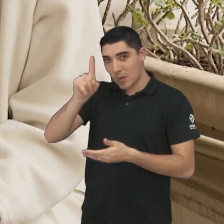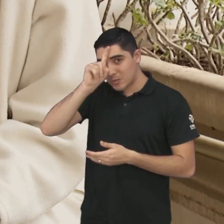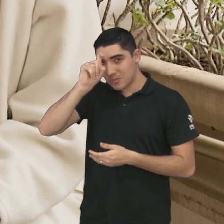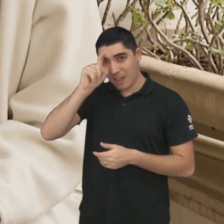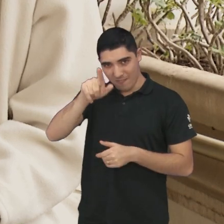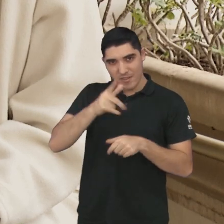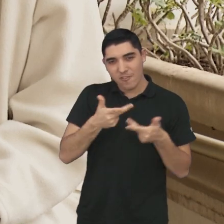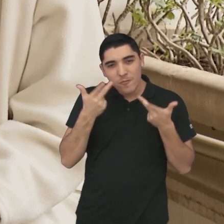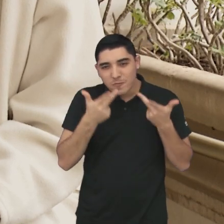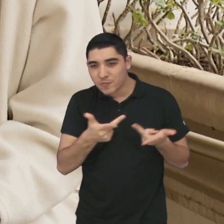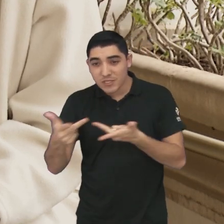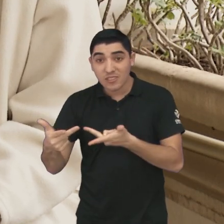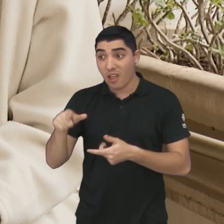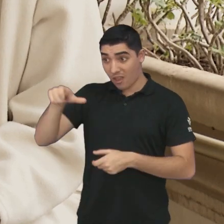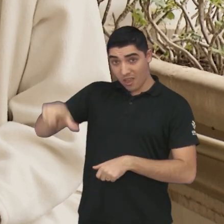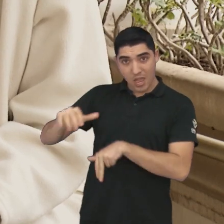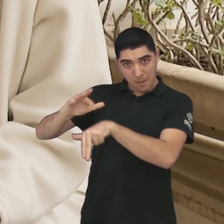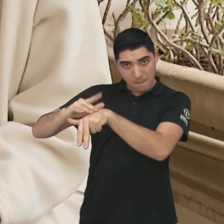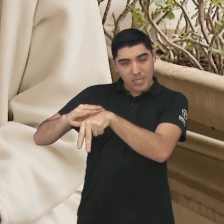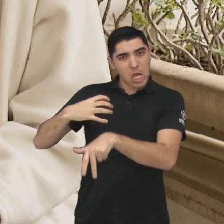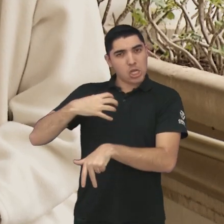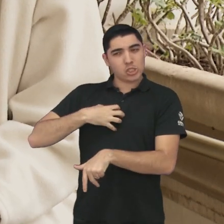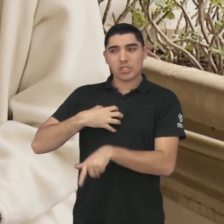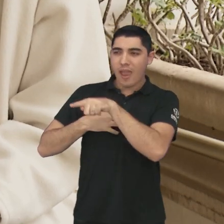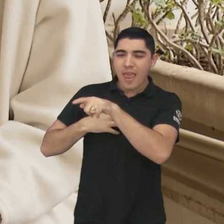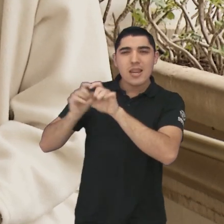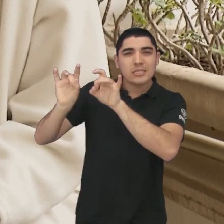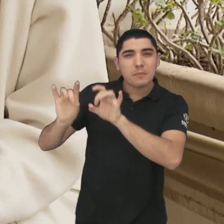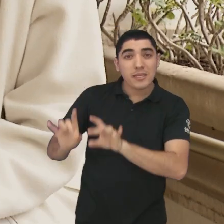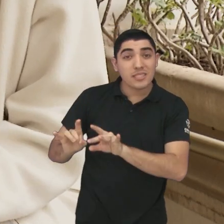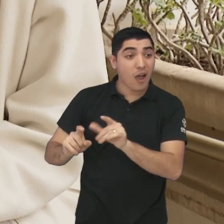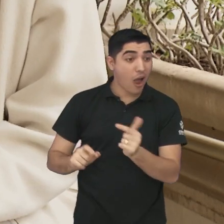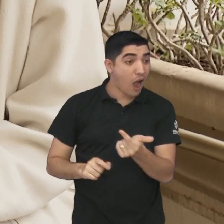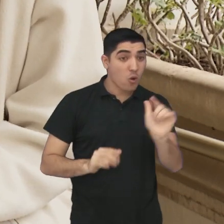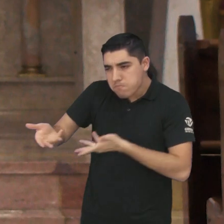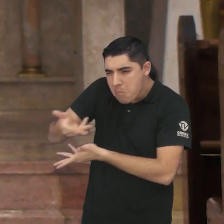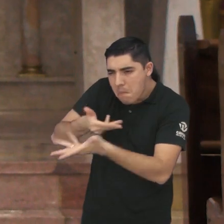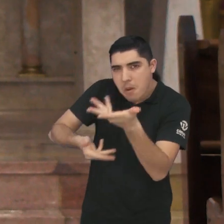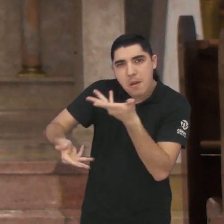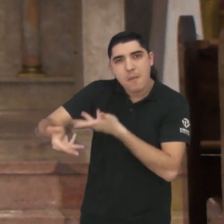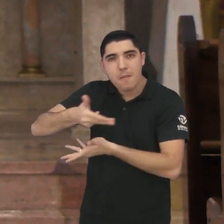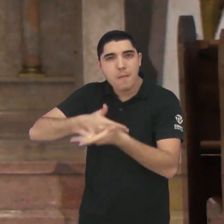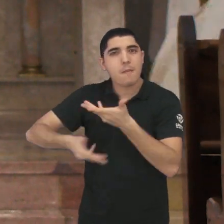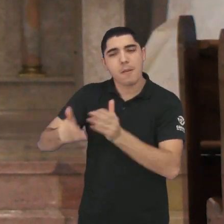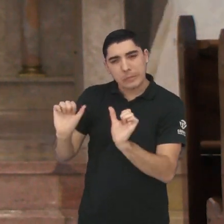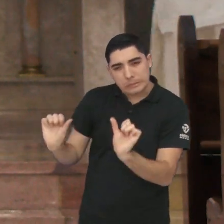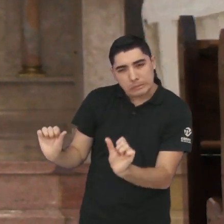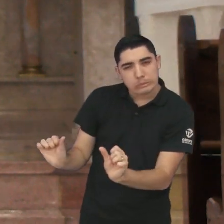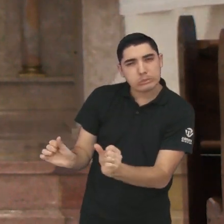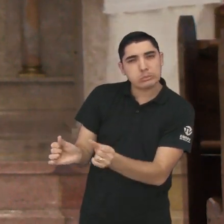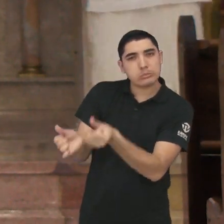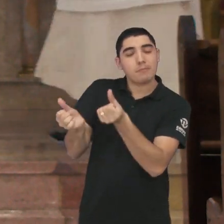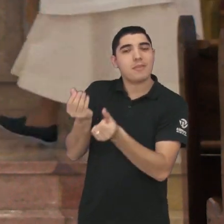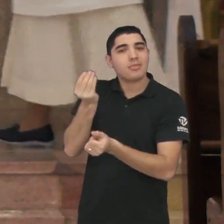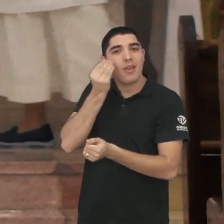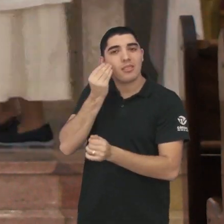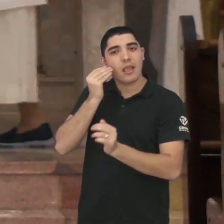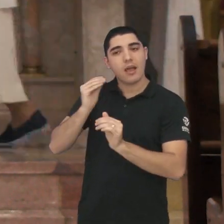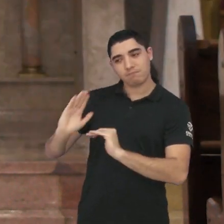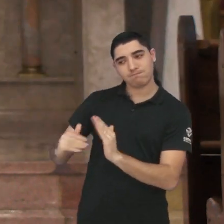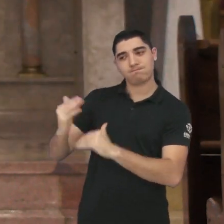tratamento, tirar essa segregação deles de tenho que andar com o rosto todo coberto, né, deixar com que eles respirassem, com que eles andassem e tipo, não